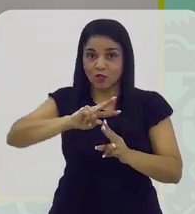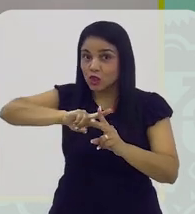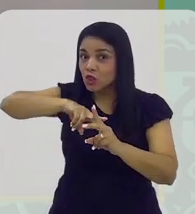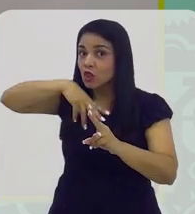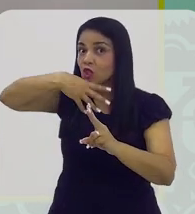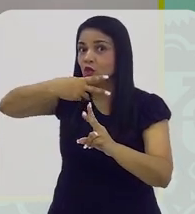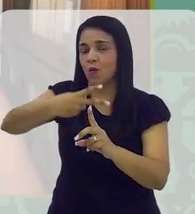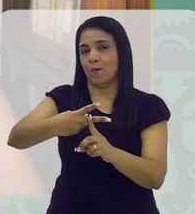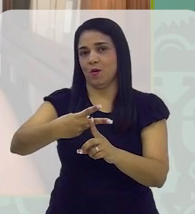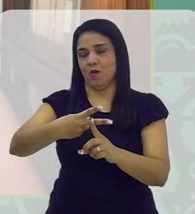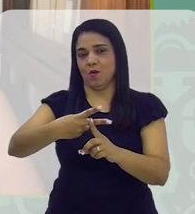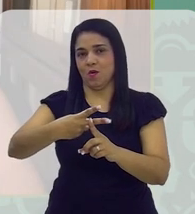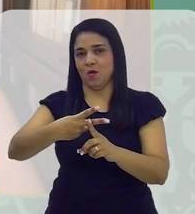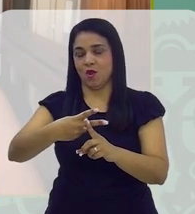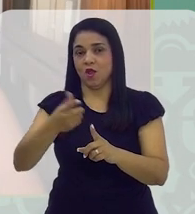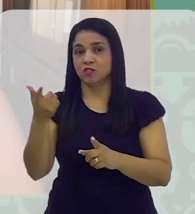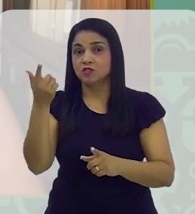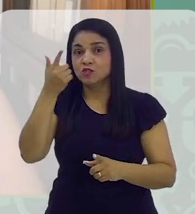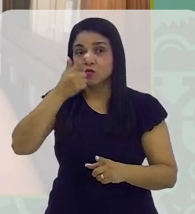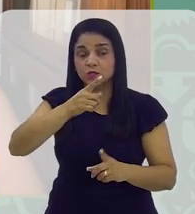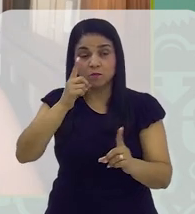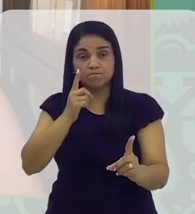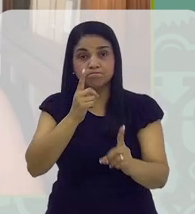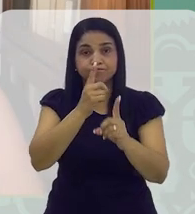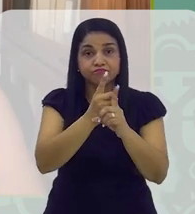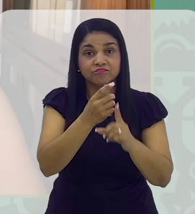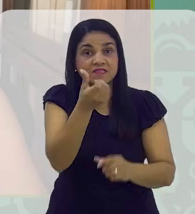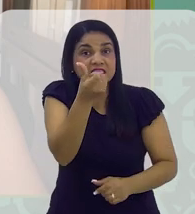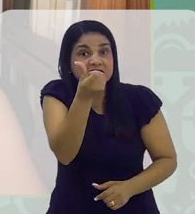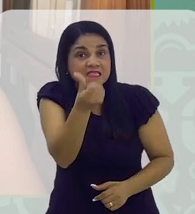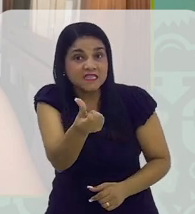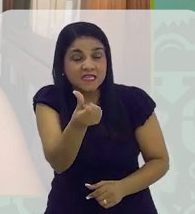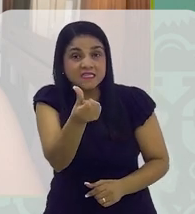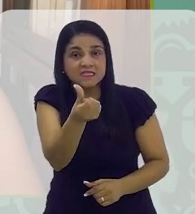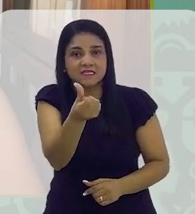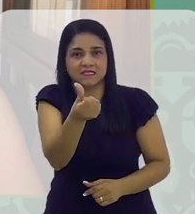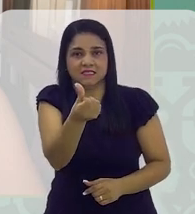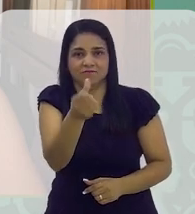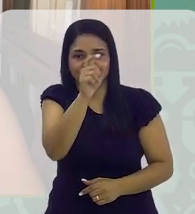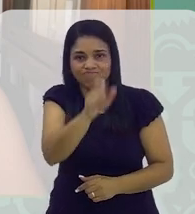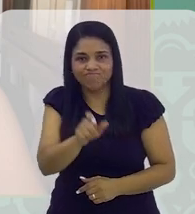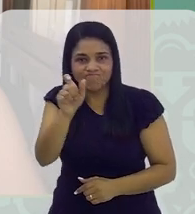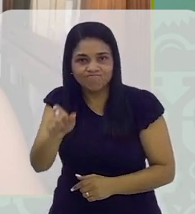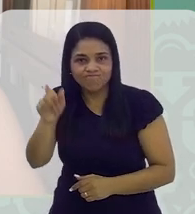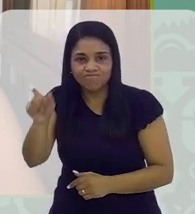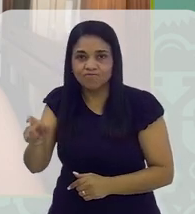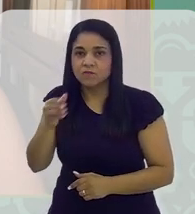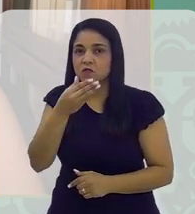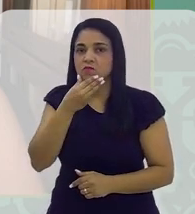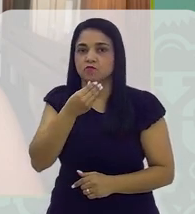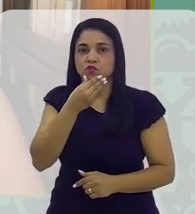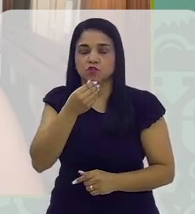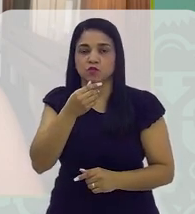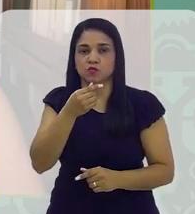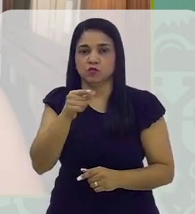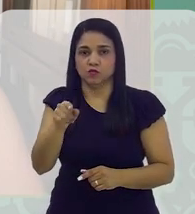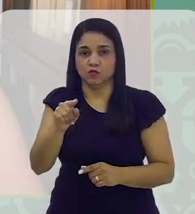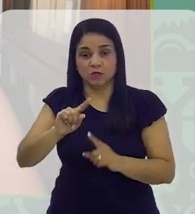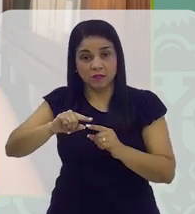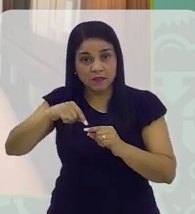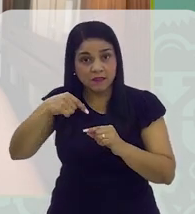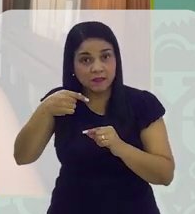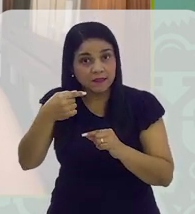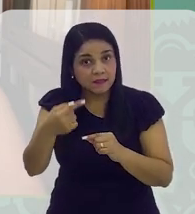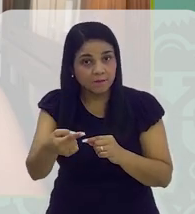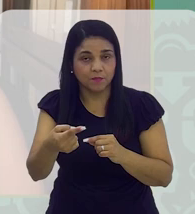desses, a gente conseguiu localizar 6 pelo menos 6 estados que a gente conseguiu localizar